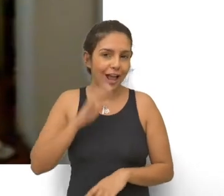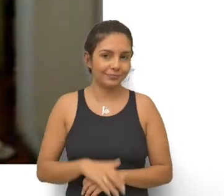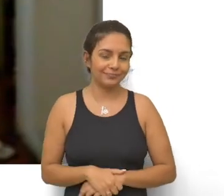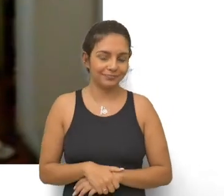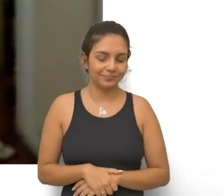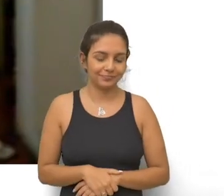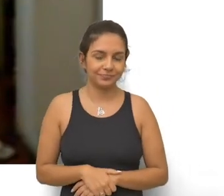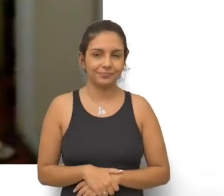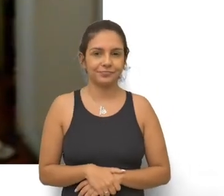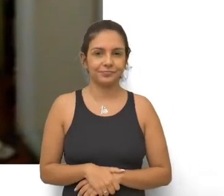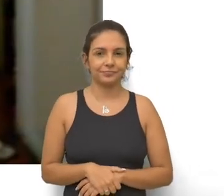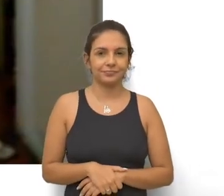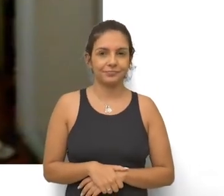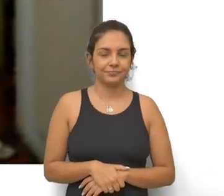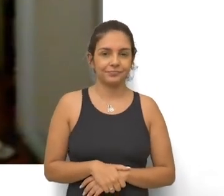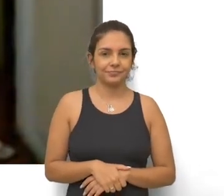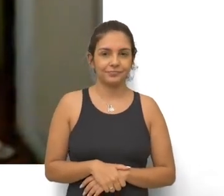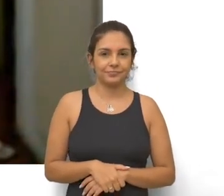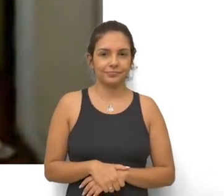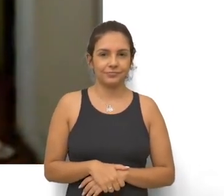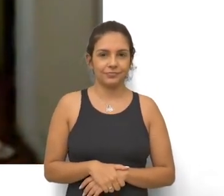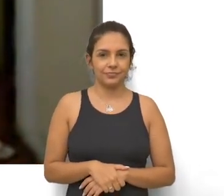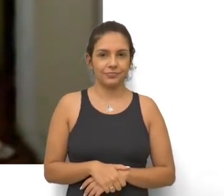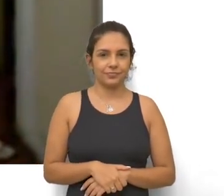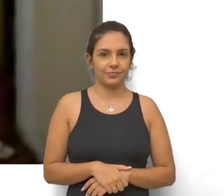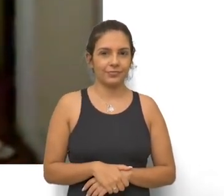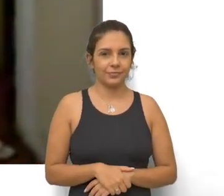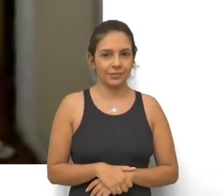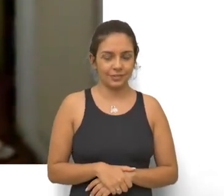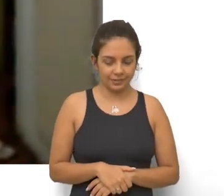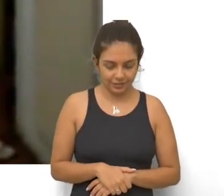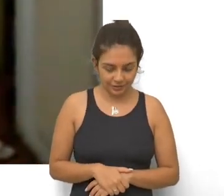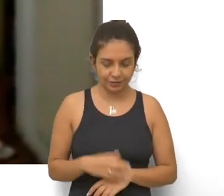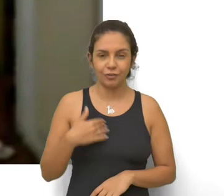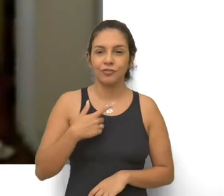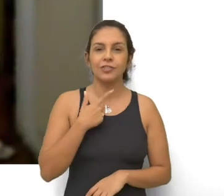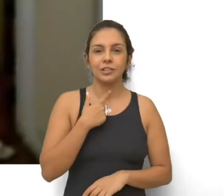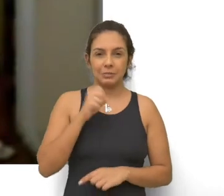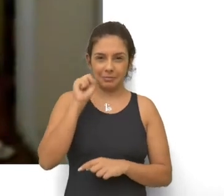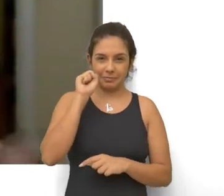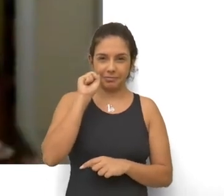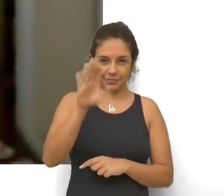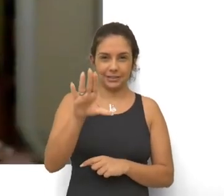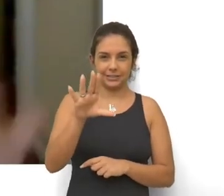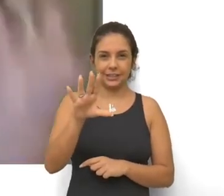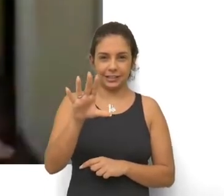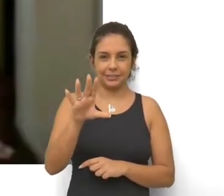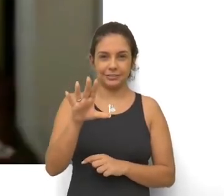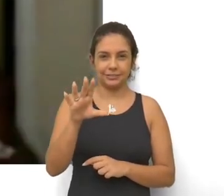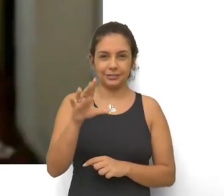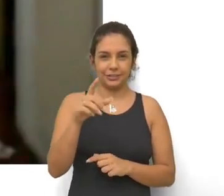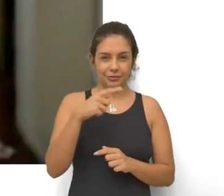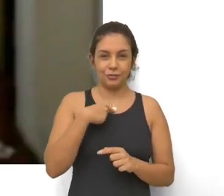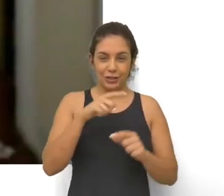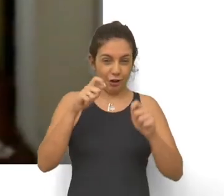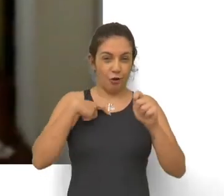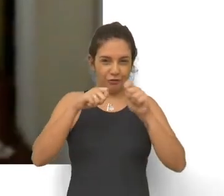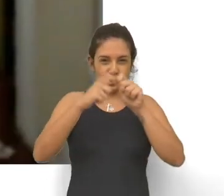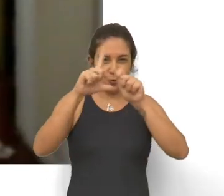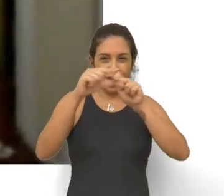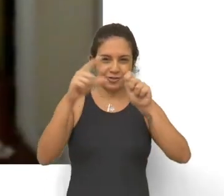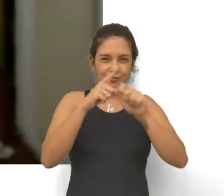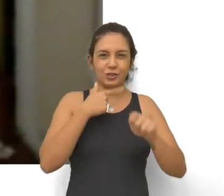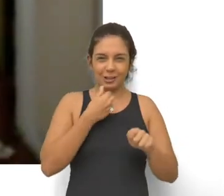E aí, eu não tinha mais a minha coluna, eu estava muito queimada, mas me deu a vontade de mandar. Eu não fiz esse artigo, mas ele ficou pronto na minha cabeça até